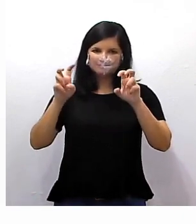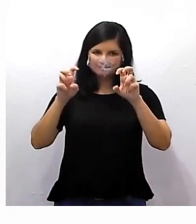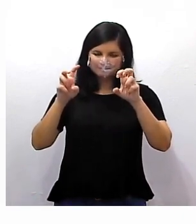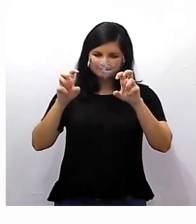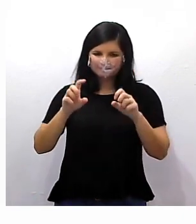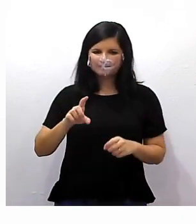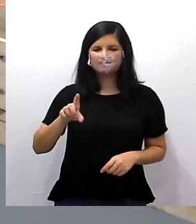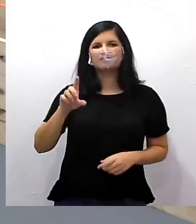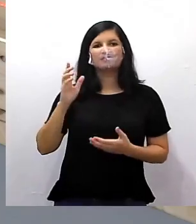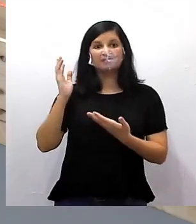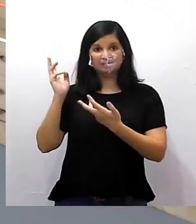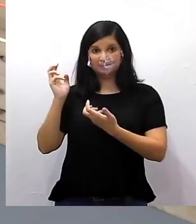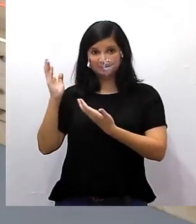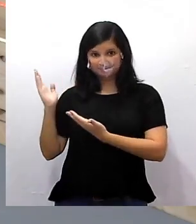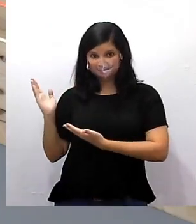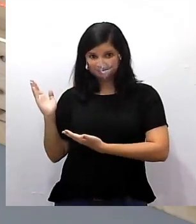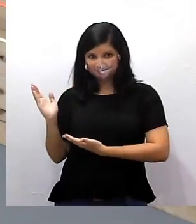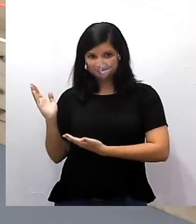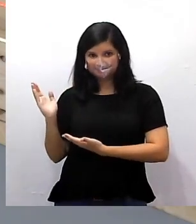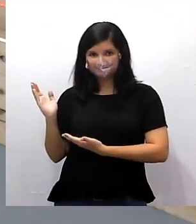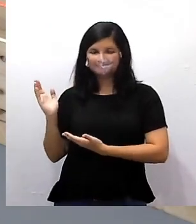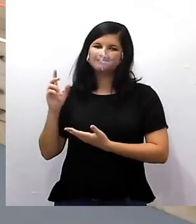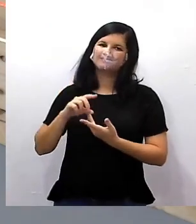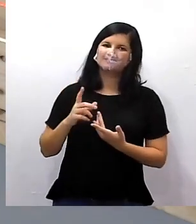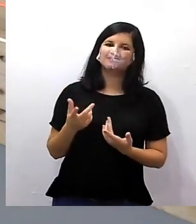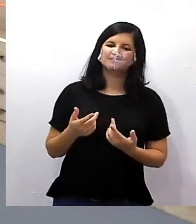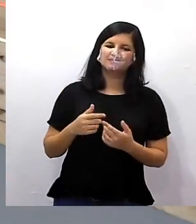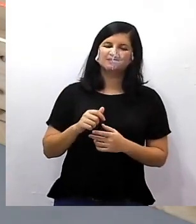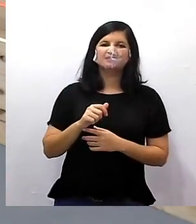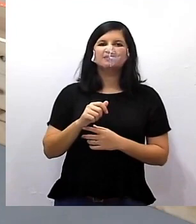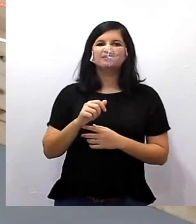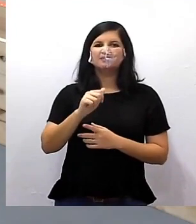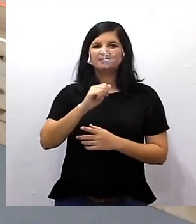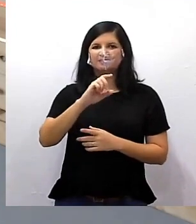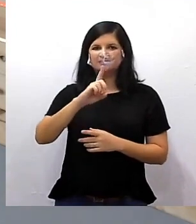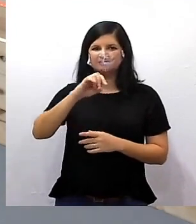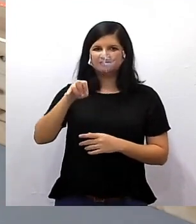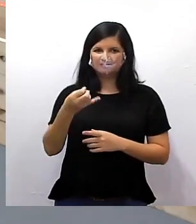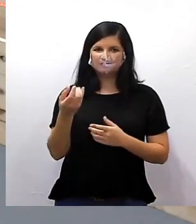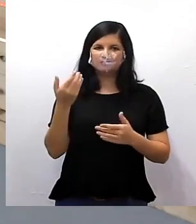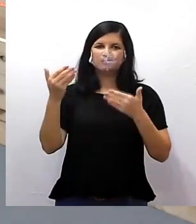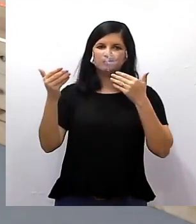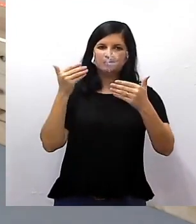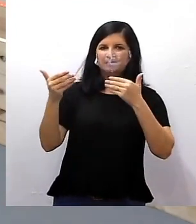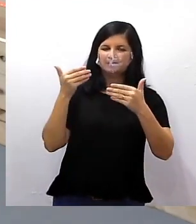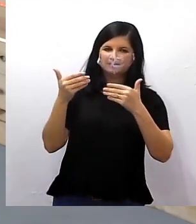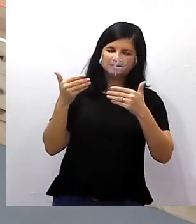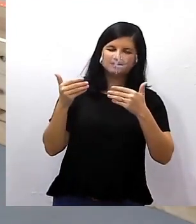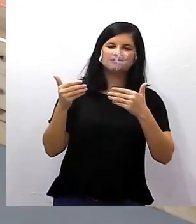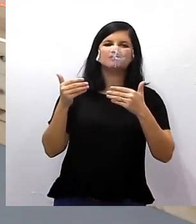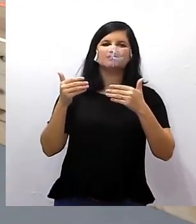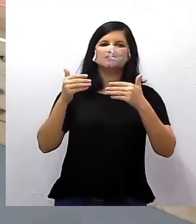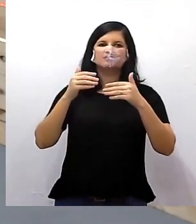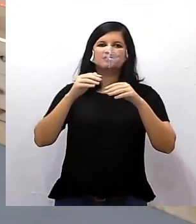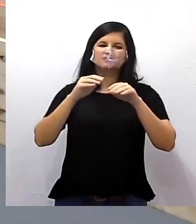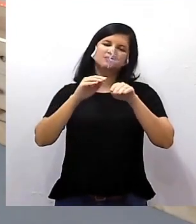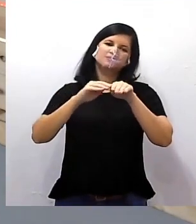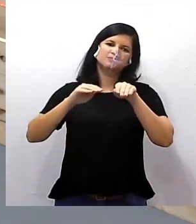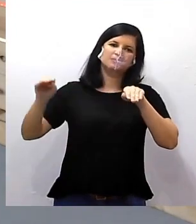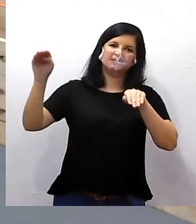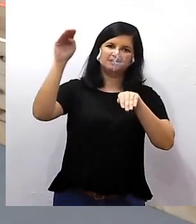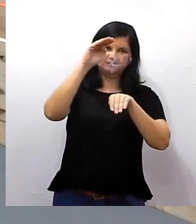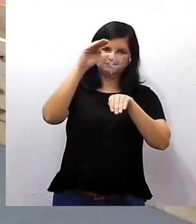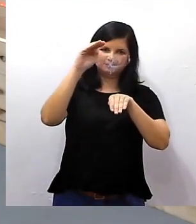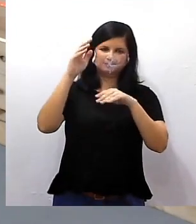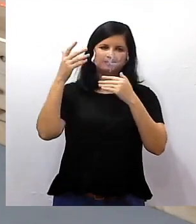degree of adjectives, que seriam os graus dos adjetivos. Em inglês, lembrando, a gente tem comparativo, a gente tem superlativo.